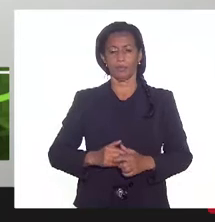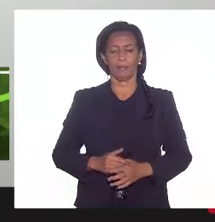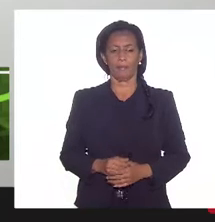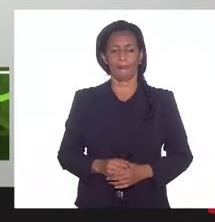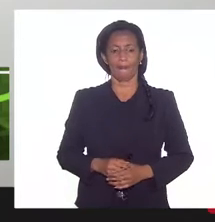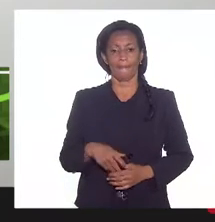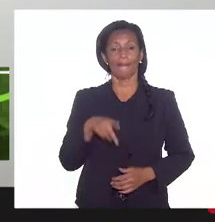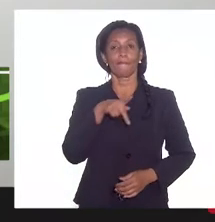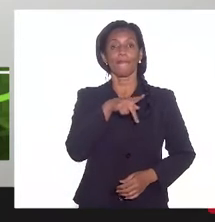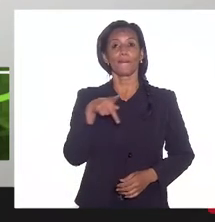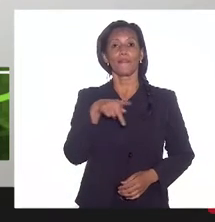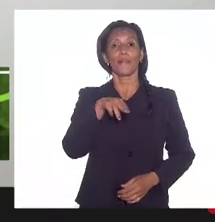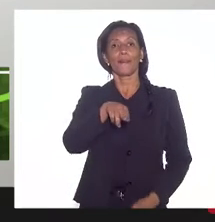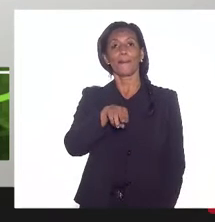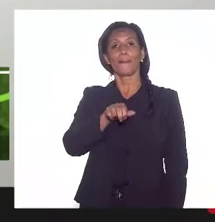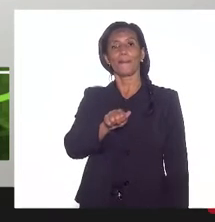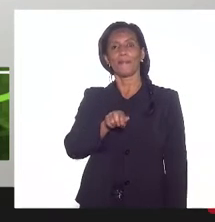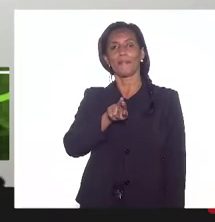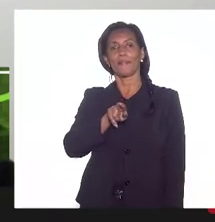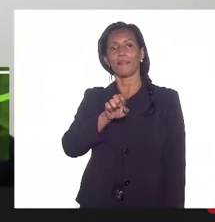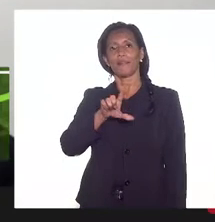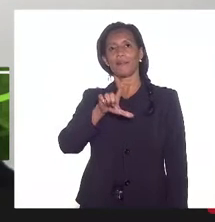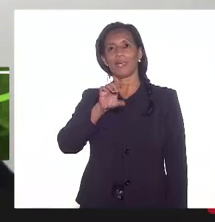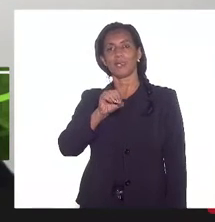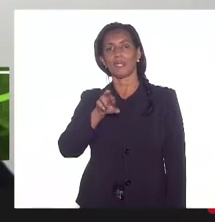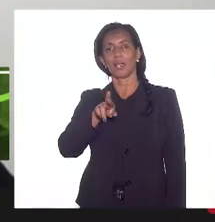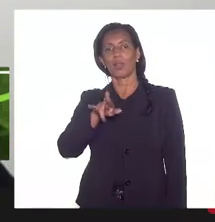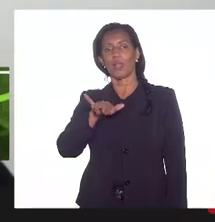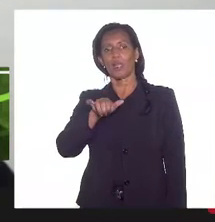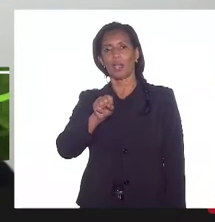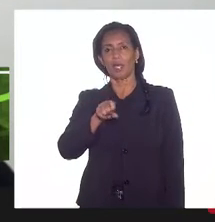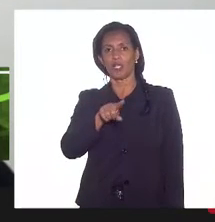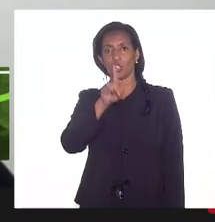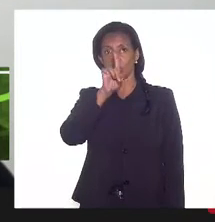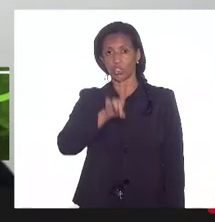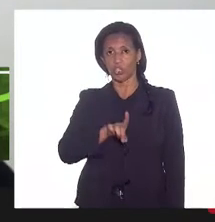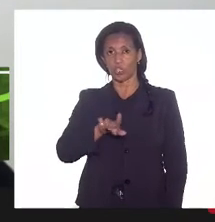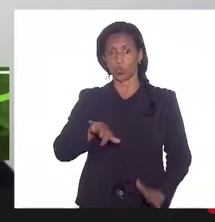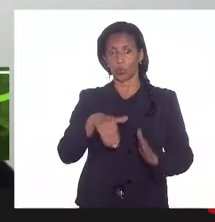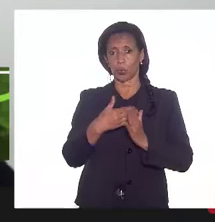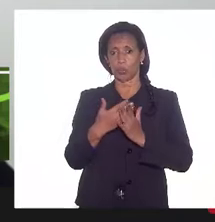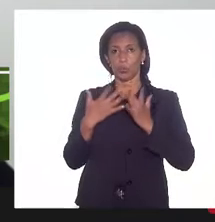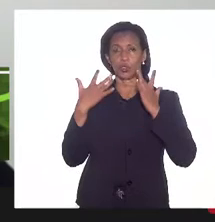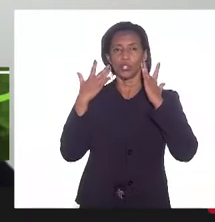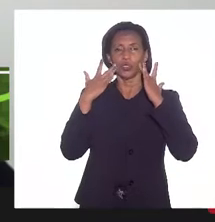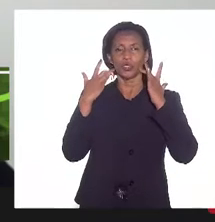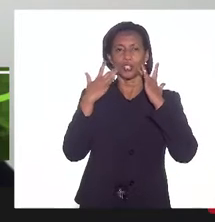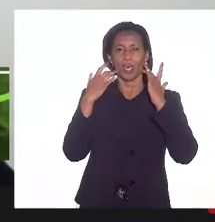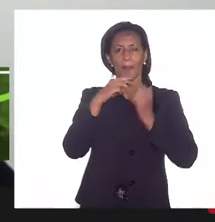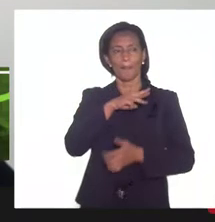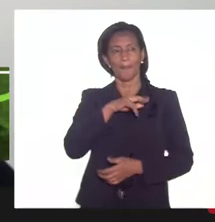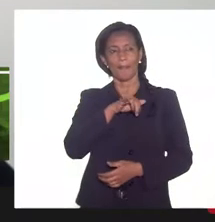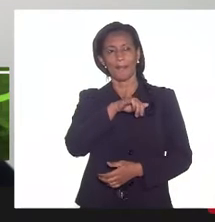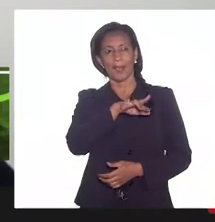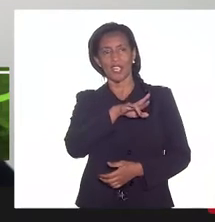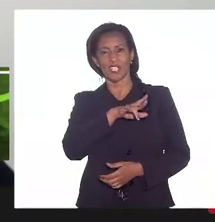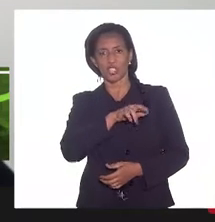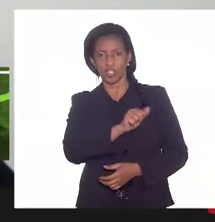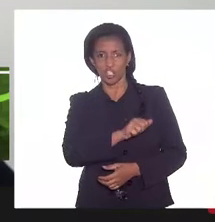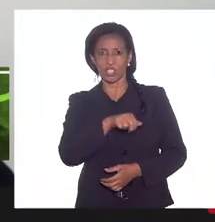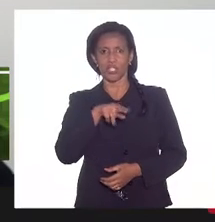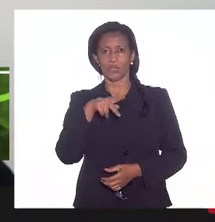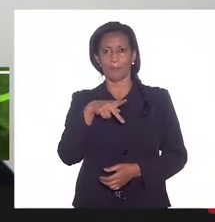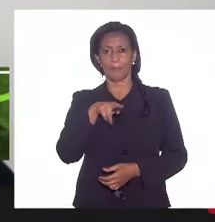o professor Marcelo Reis né diretor da escola de teatro Martins Pena obrigado Marcelo por sua presença